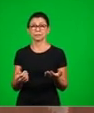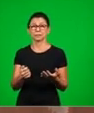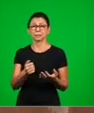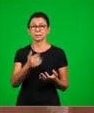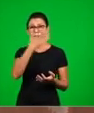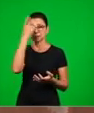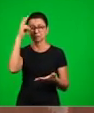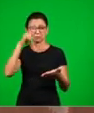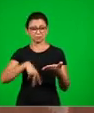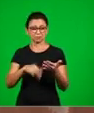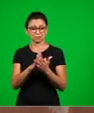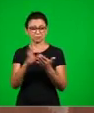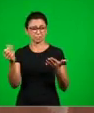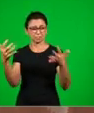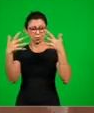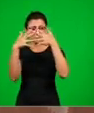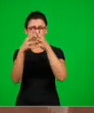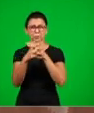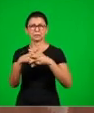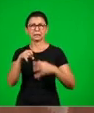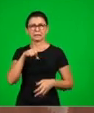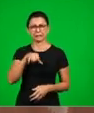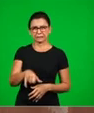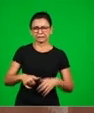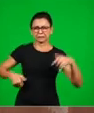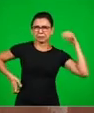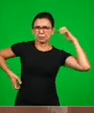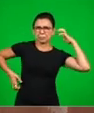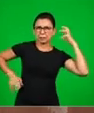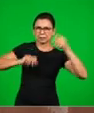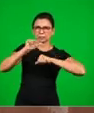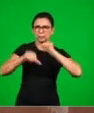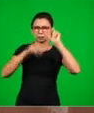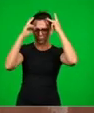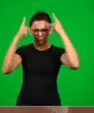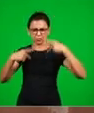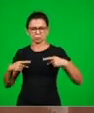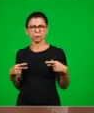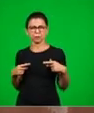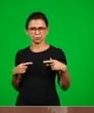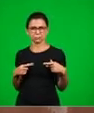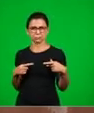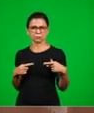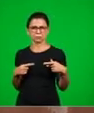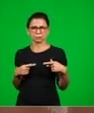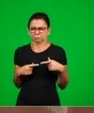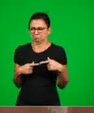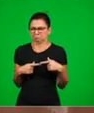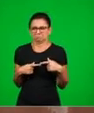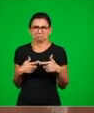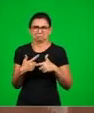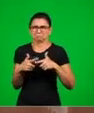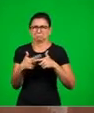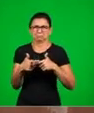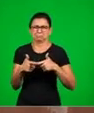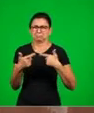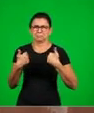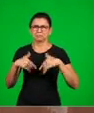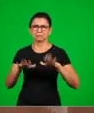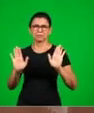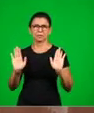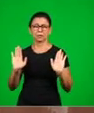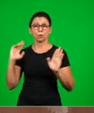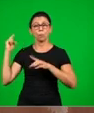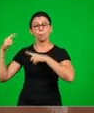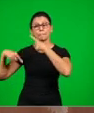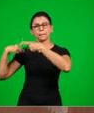lá. Se macaco virou gente, gente virou macaco, isso aí não é problema para nós. Nós estamos numa geração